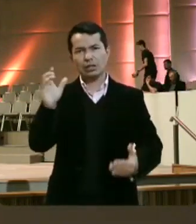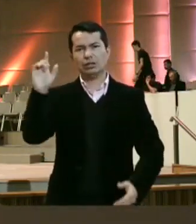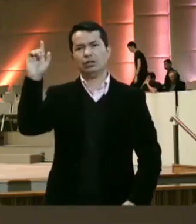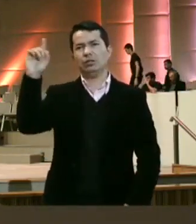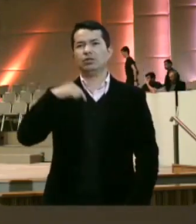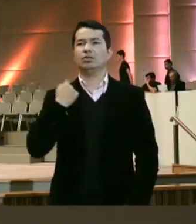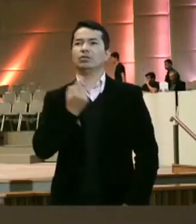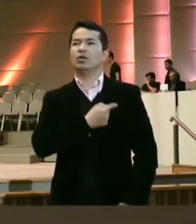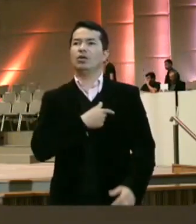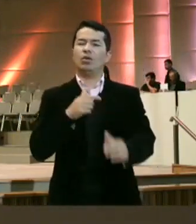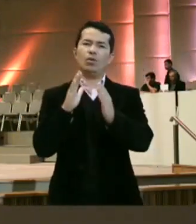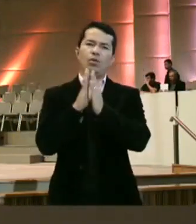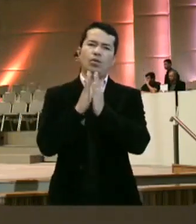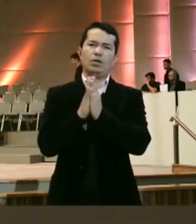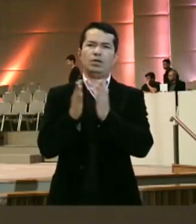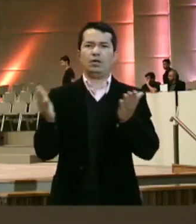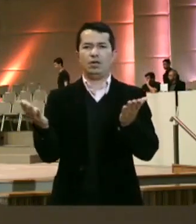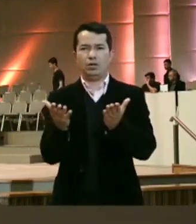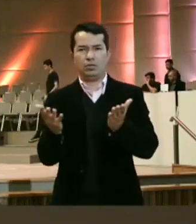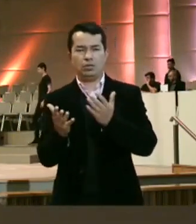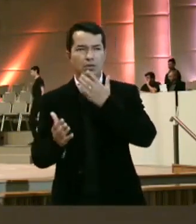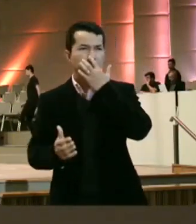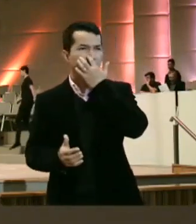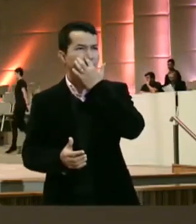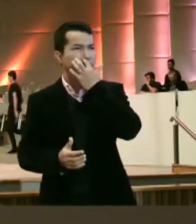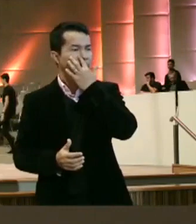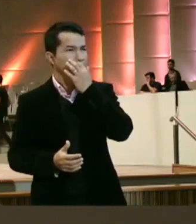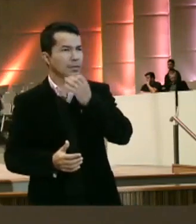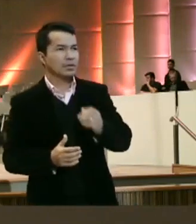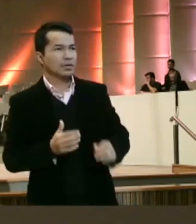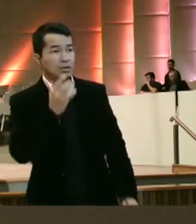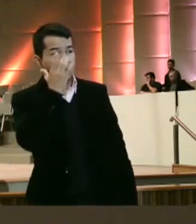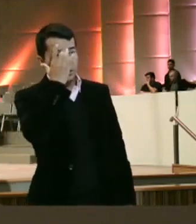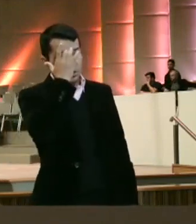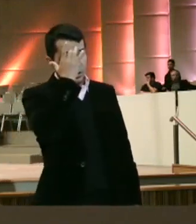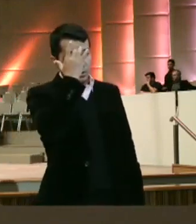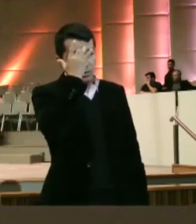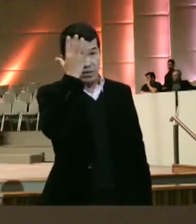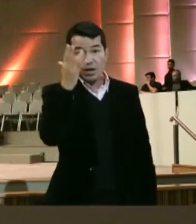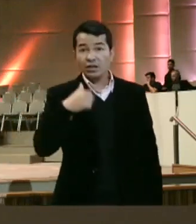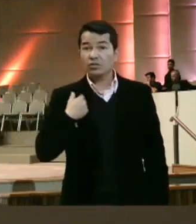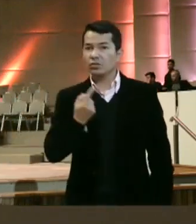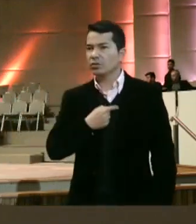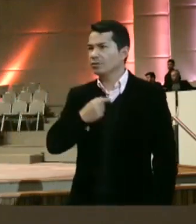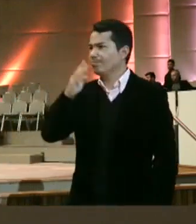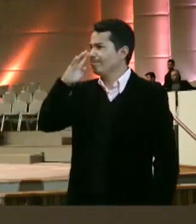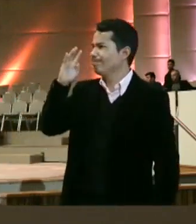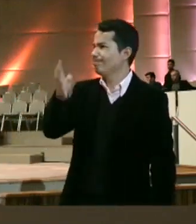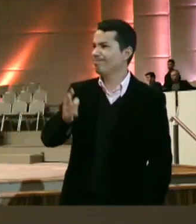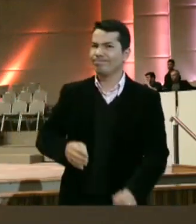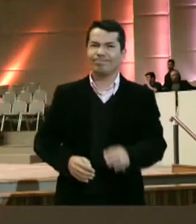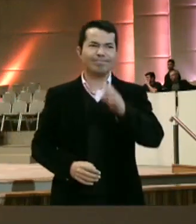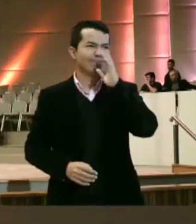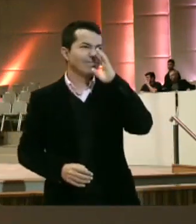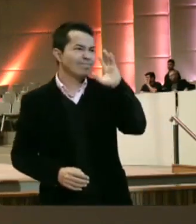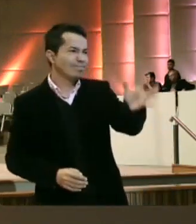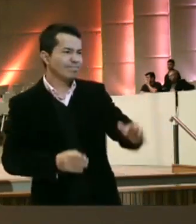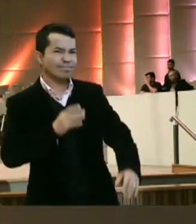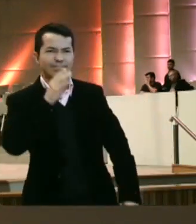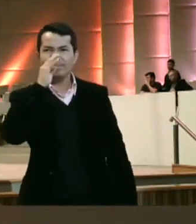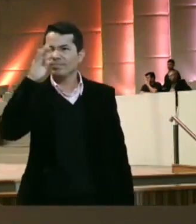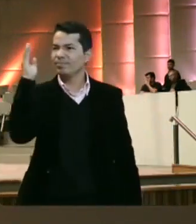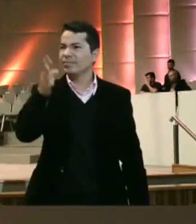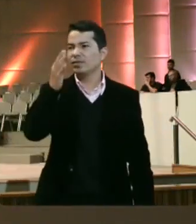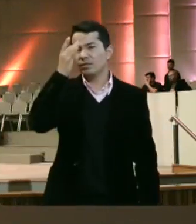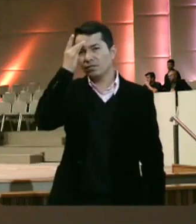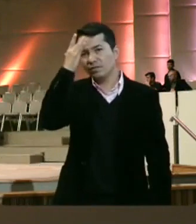É tão fácil a gente ter olhos críticos. Eu não sei você, mas eu vou falar de mim. É tão fácil a gente ter olhos